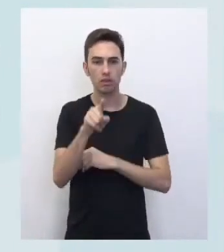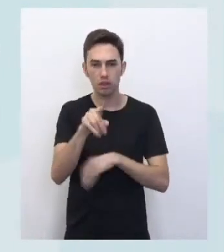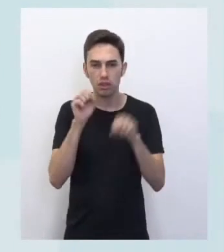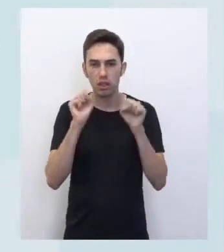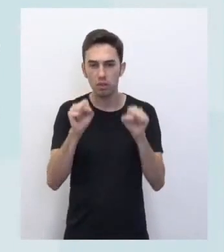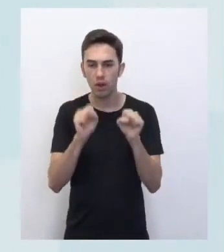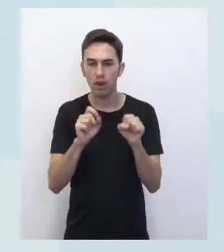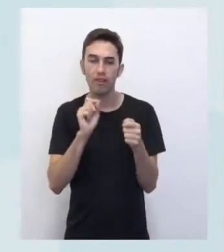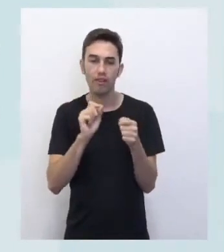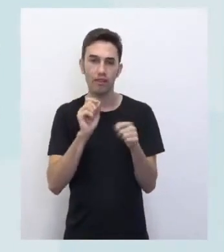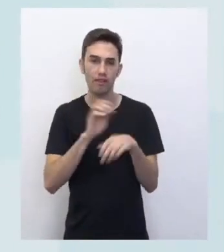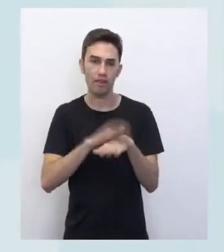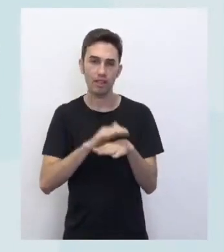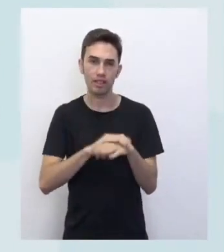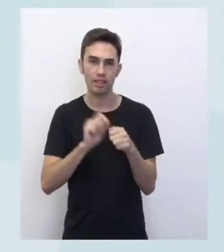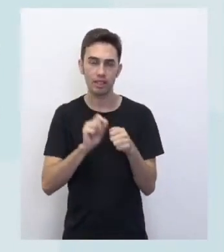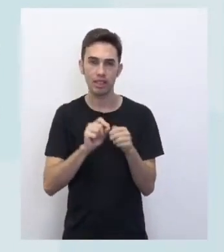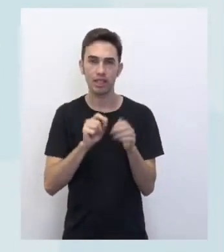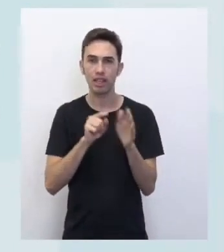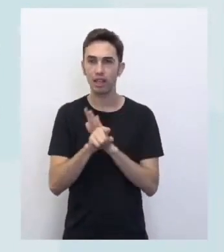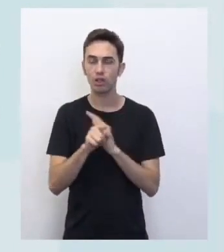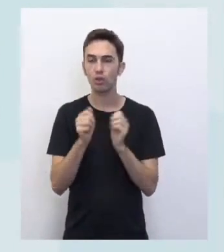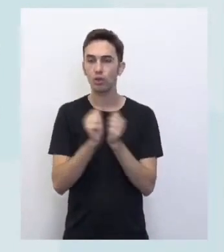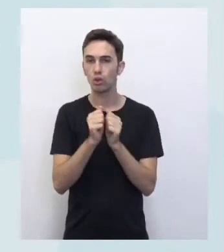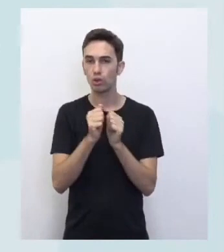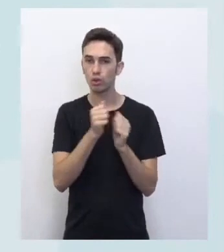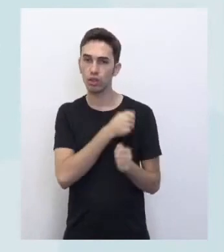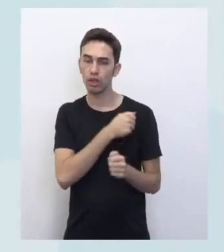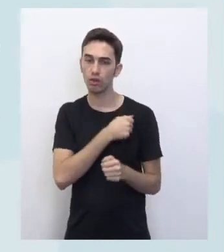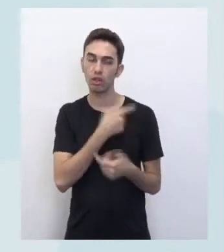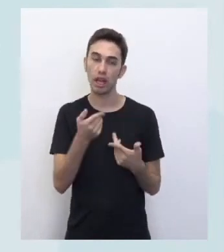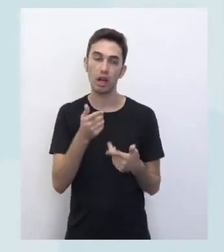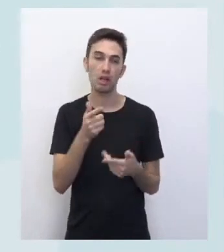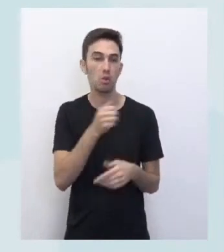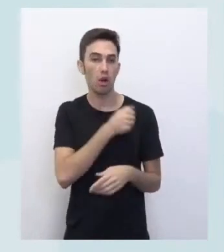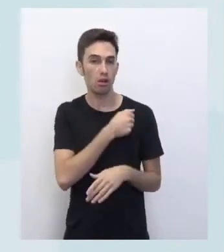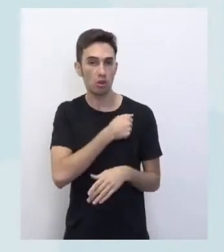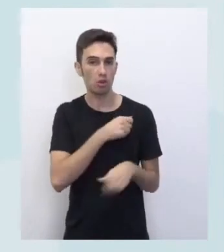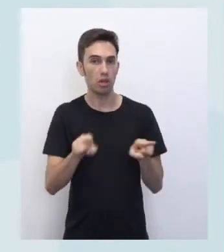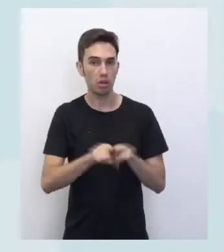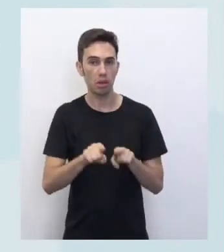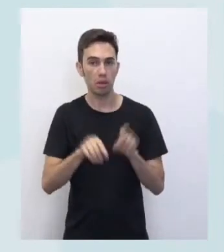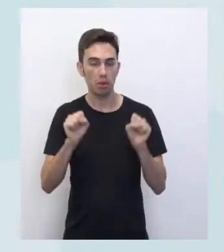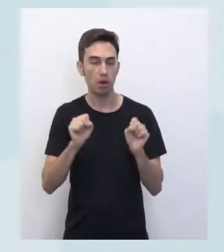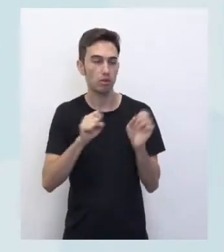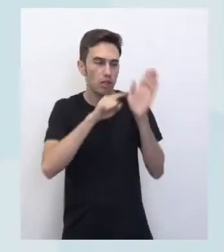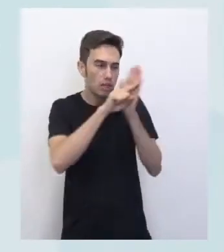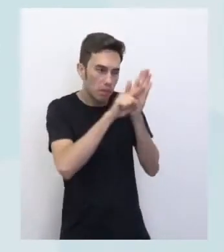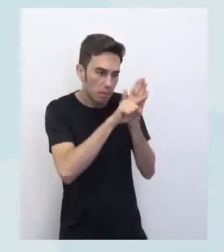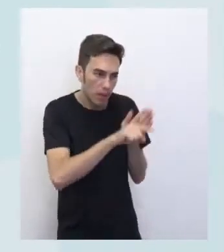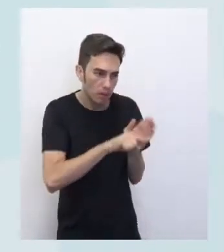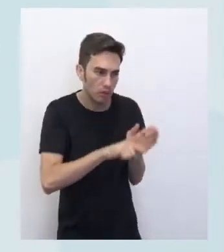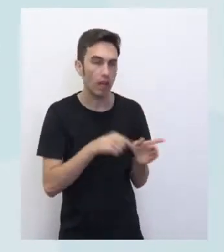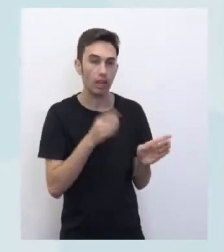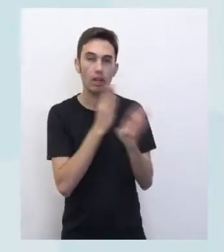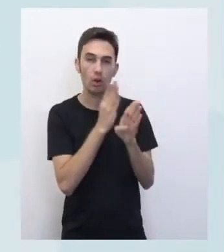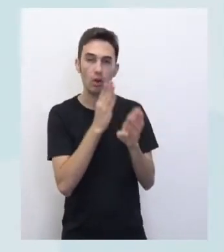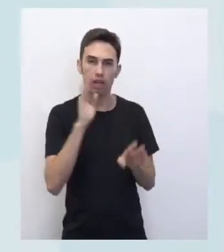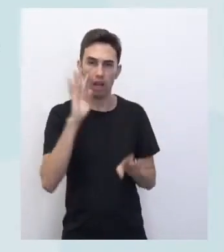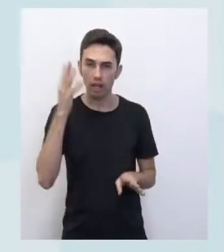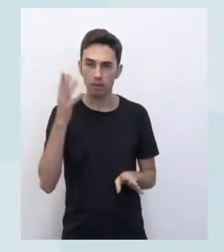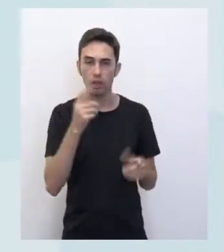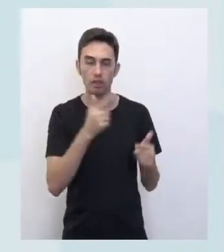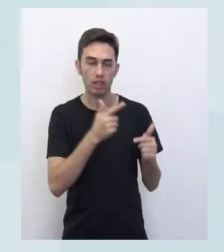você professor com o seu aluno, ou você aluno transformar numa fonte de pesquisa para você entender e procurar as respostas a essas